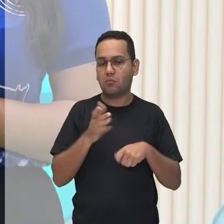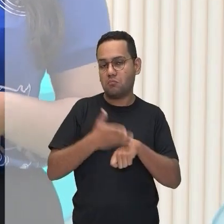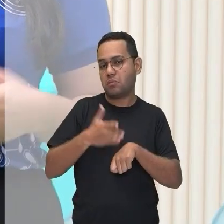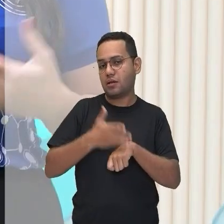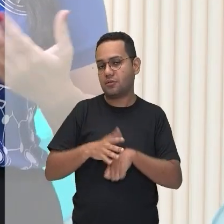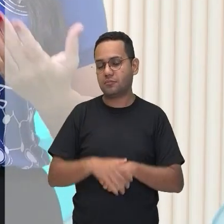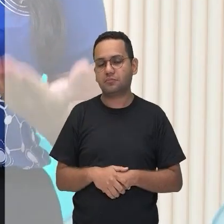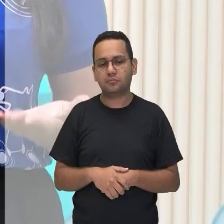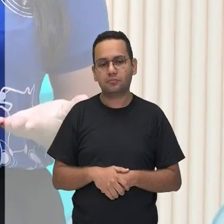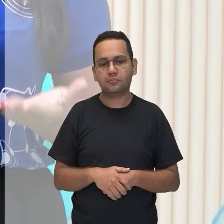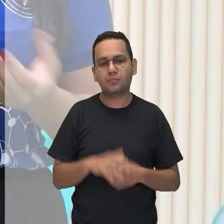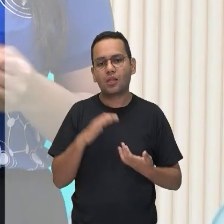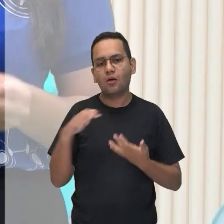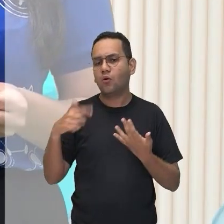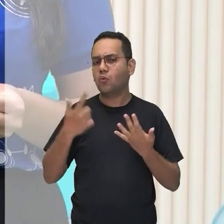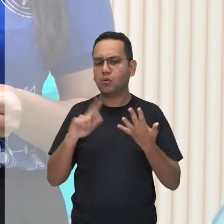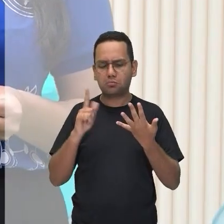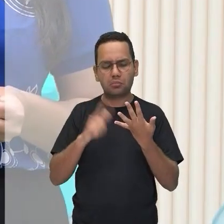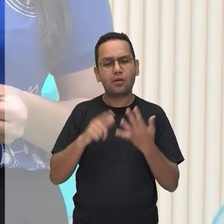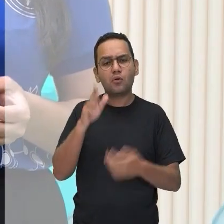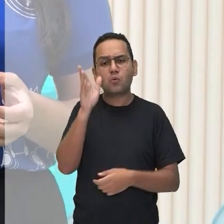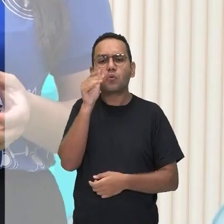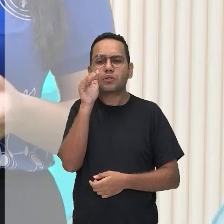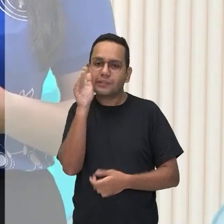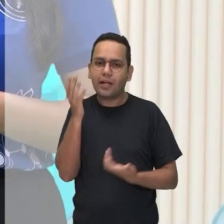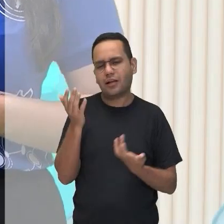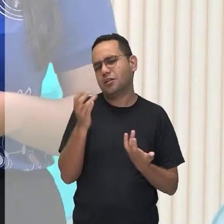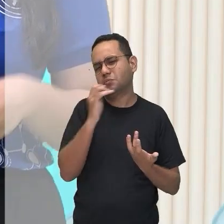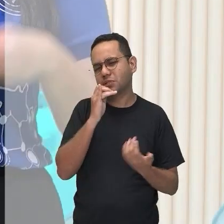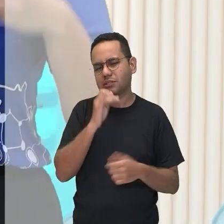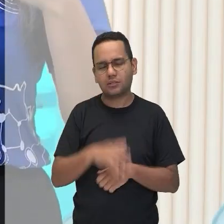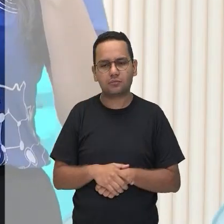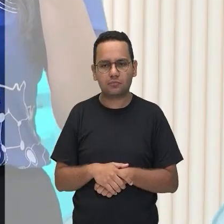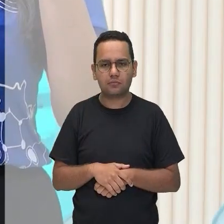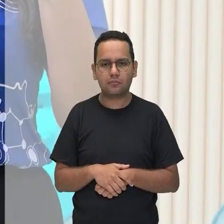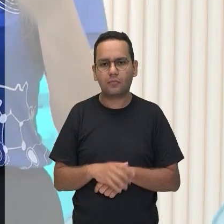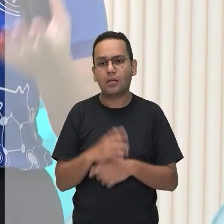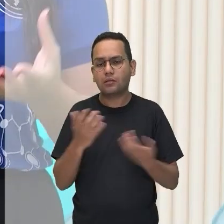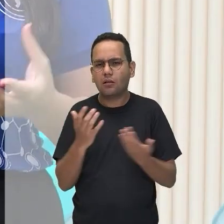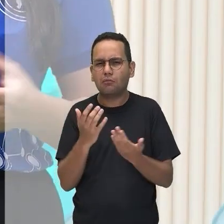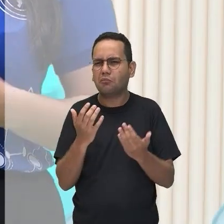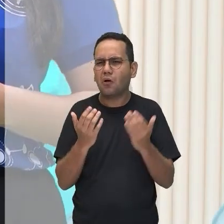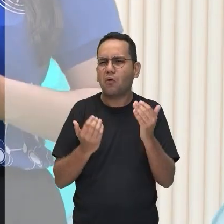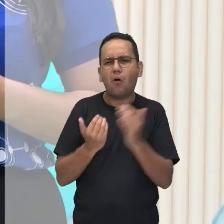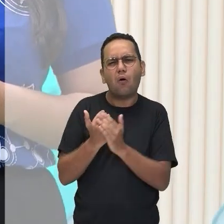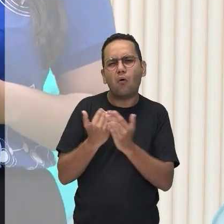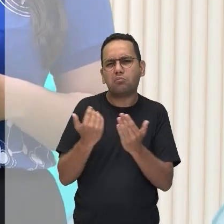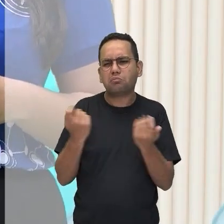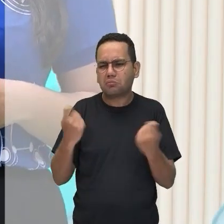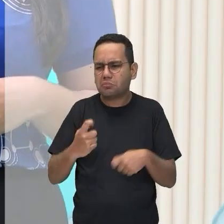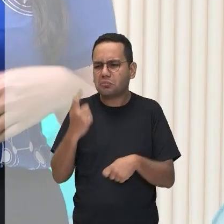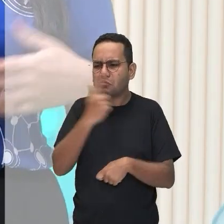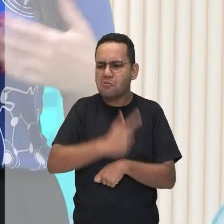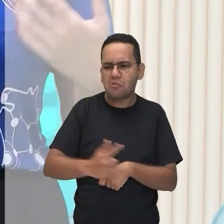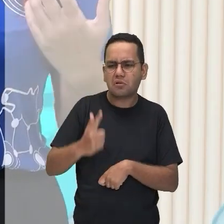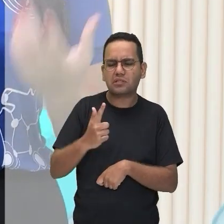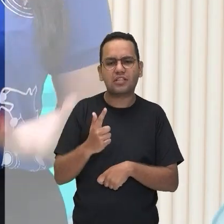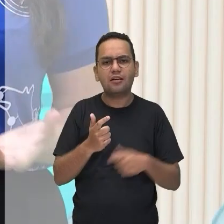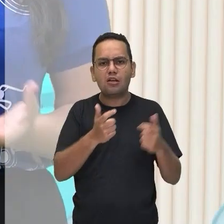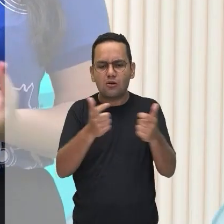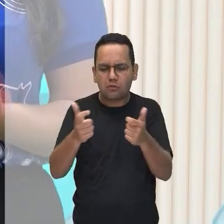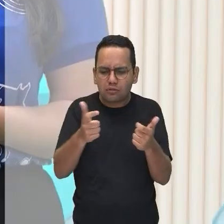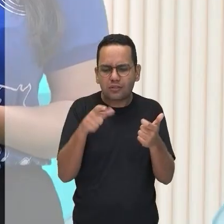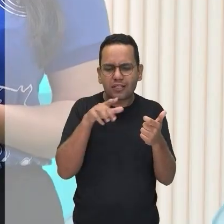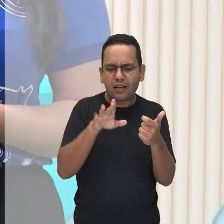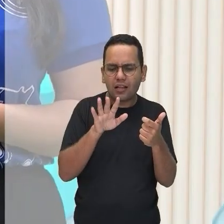alternativa. E a questão da curiosidade, de saber até onde vai o seu limite, o que você vai encontrar naquela trajetória, quais são as